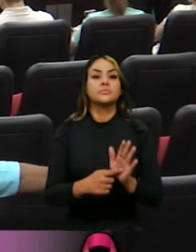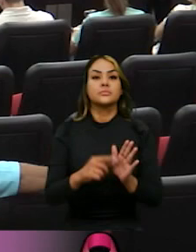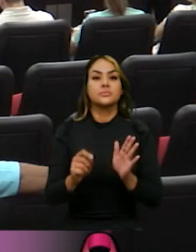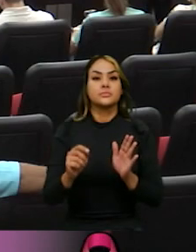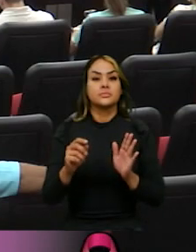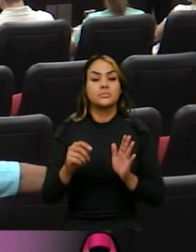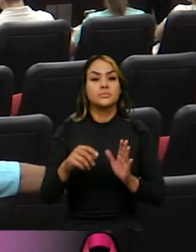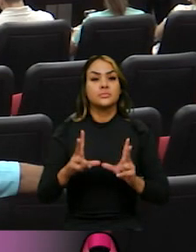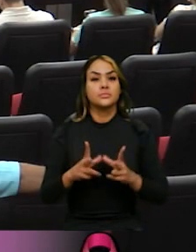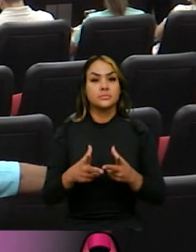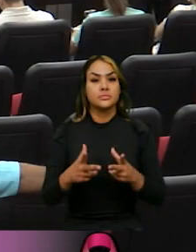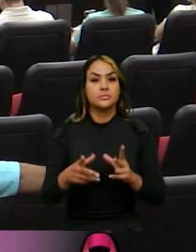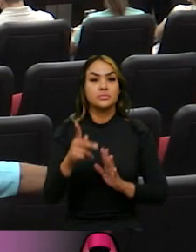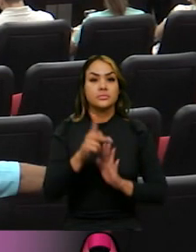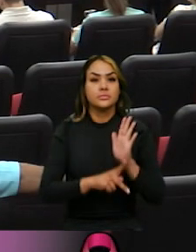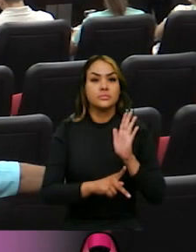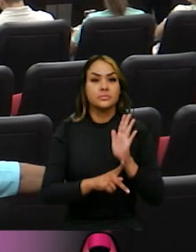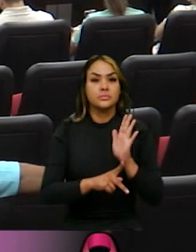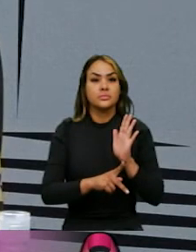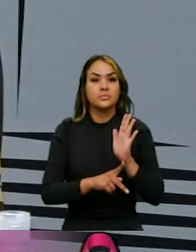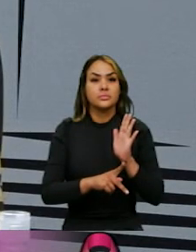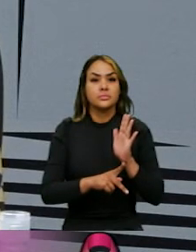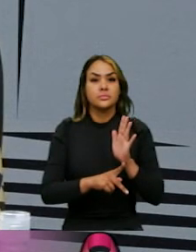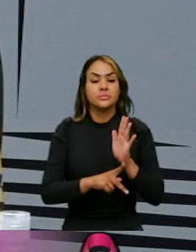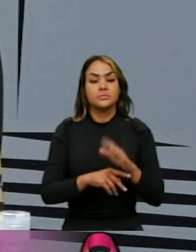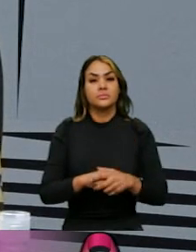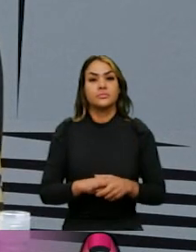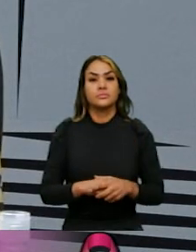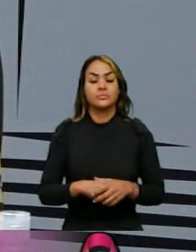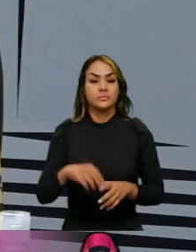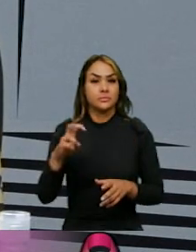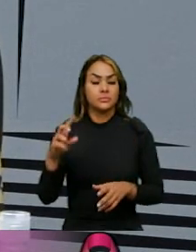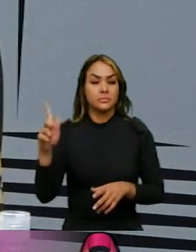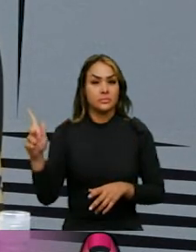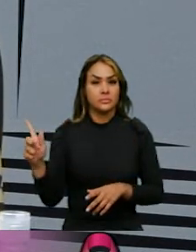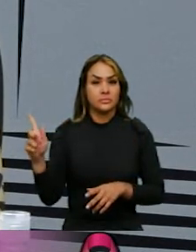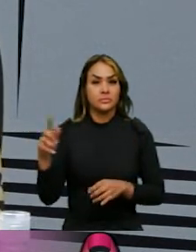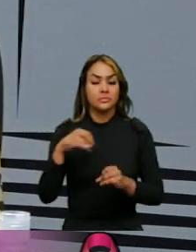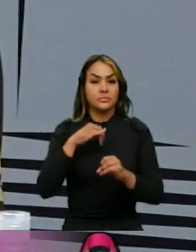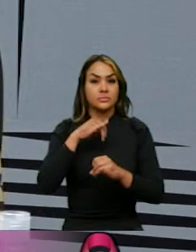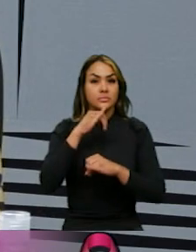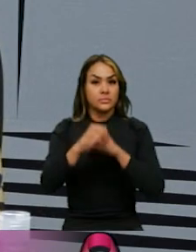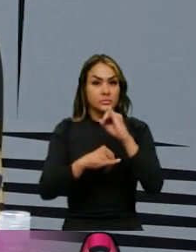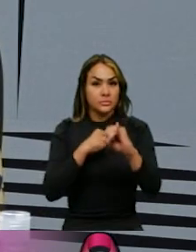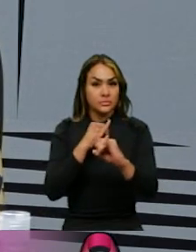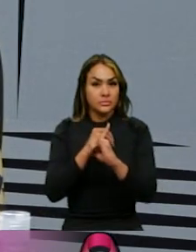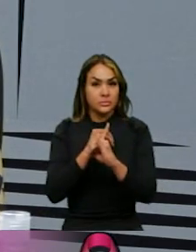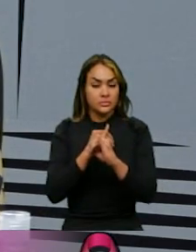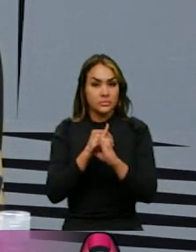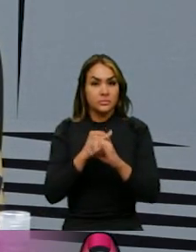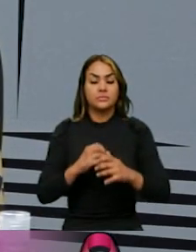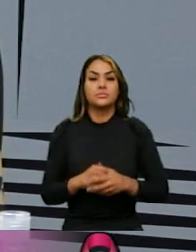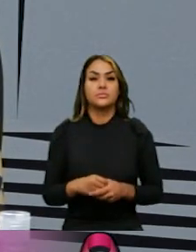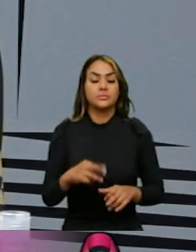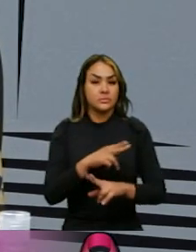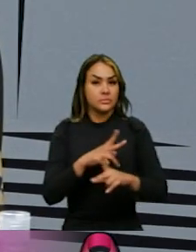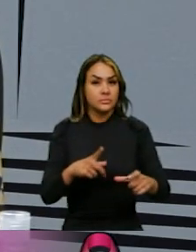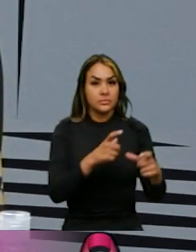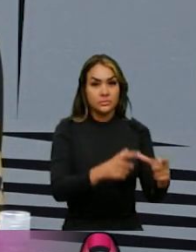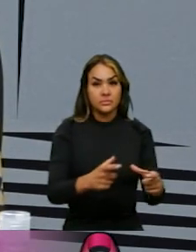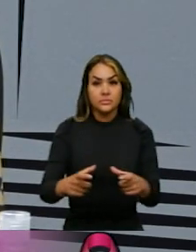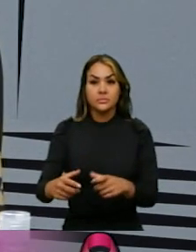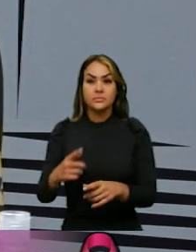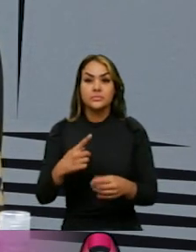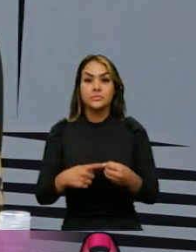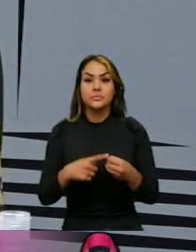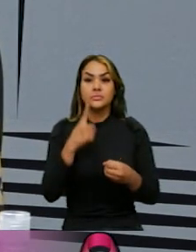um projeto para implantação do sistema 5G no município de Araçatuba, considerando que vários bairros de Araçatuba